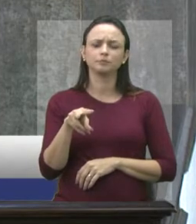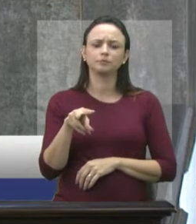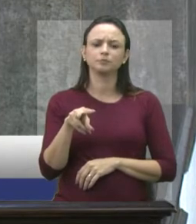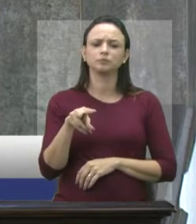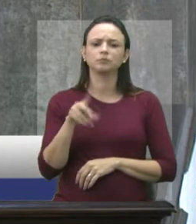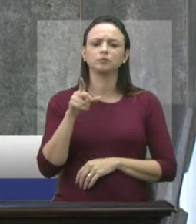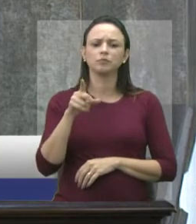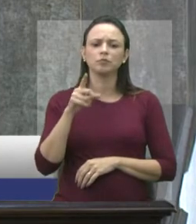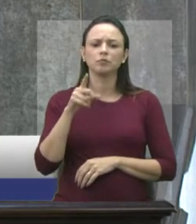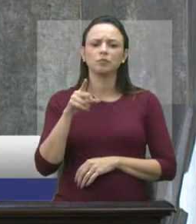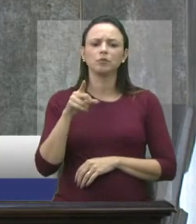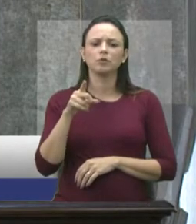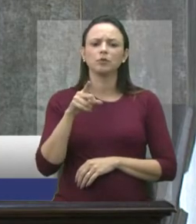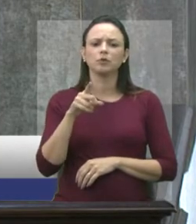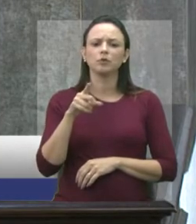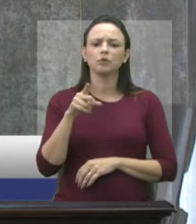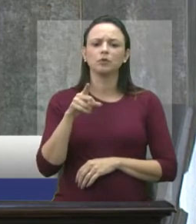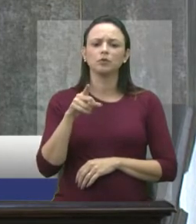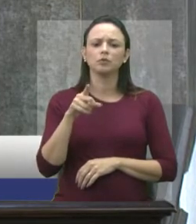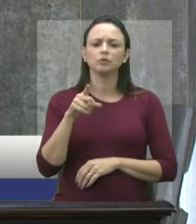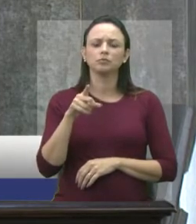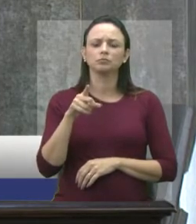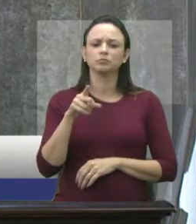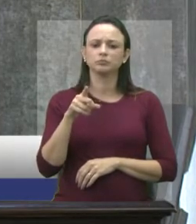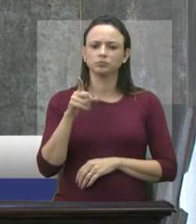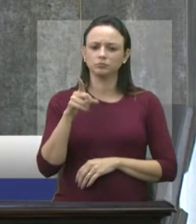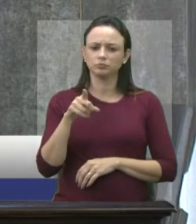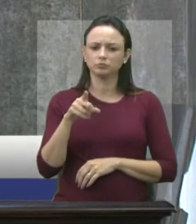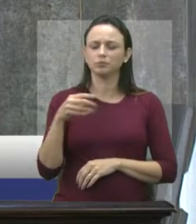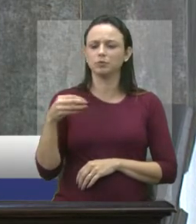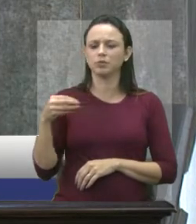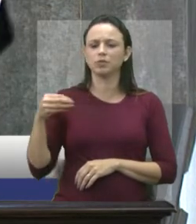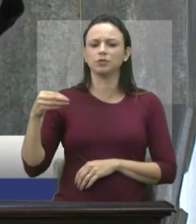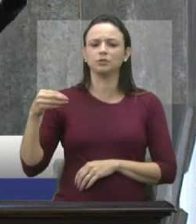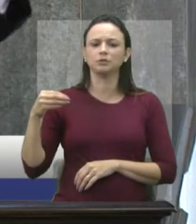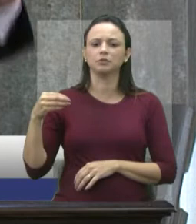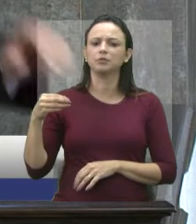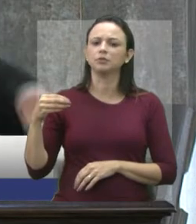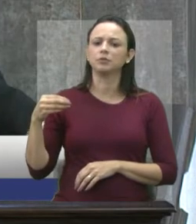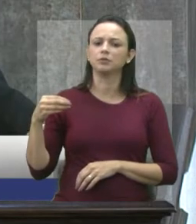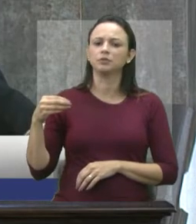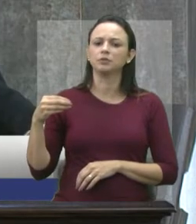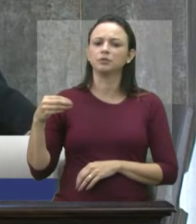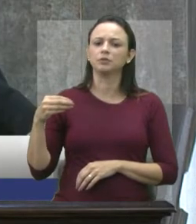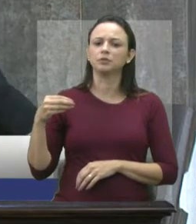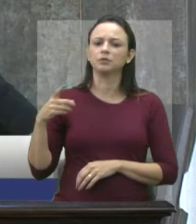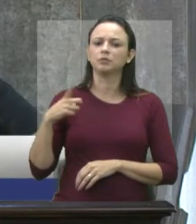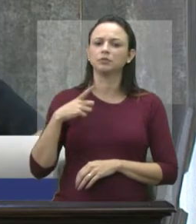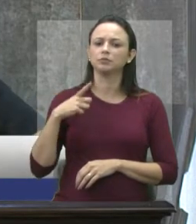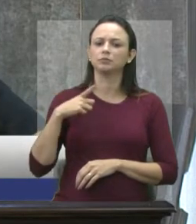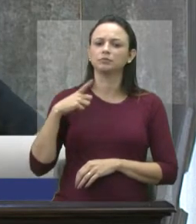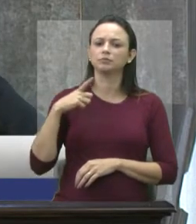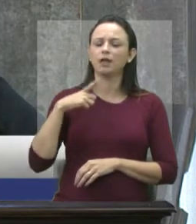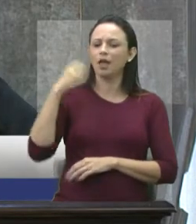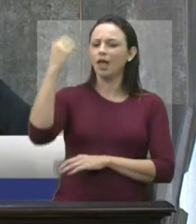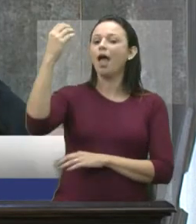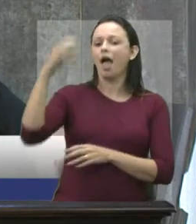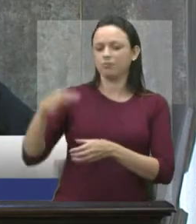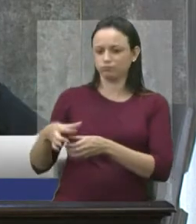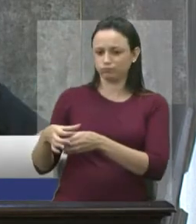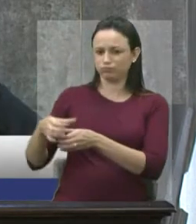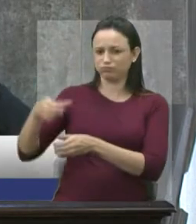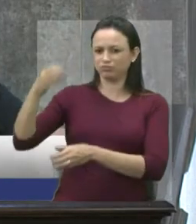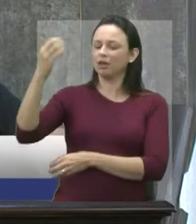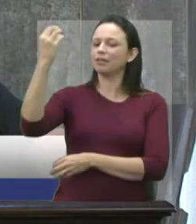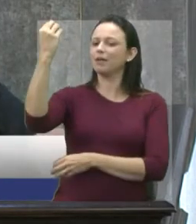daquele postinho, na final da Quintino, onde tem ali o semáforo. Uma entrada e